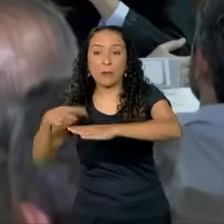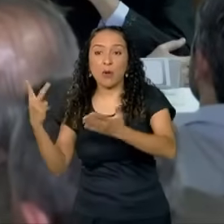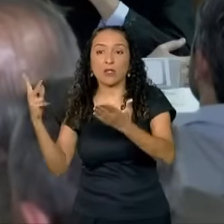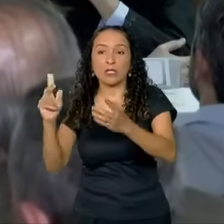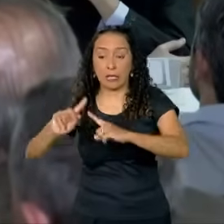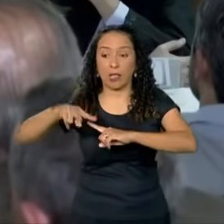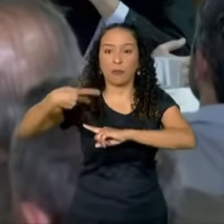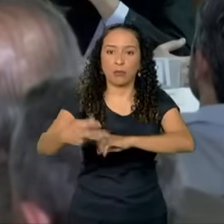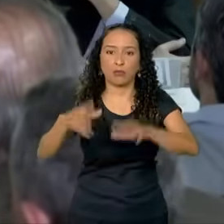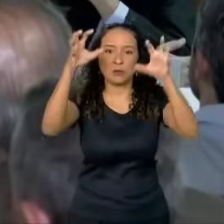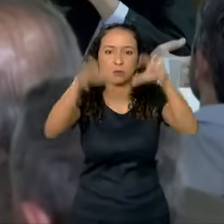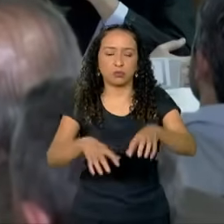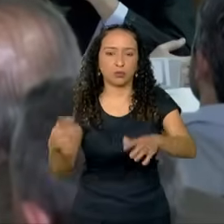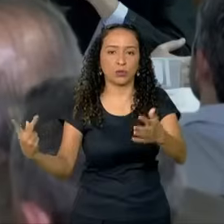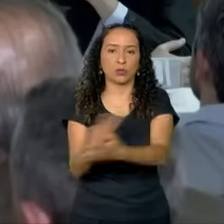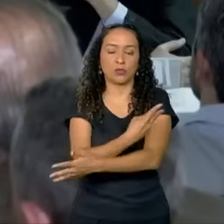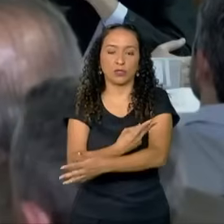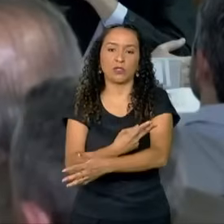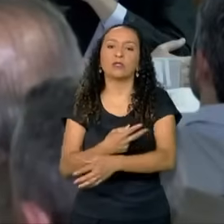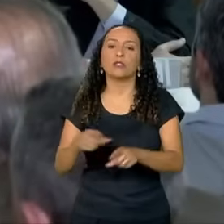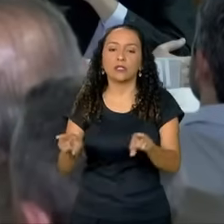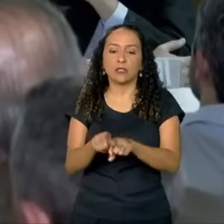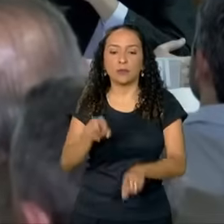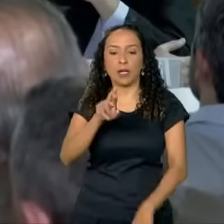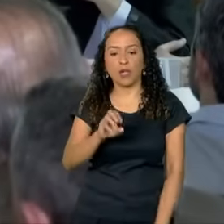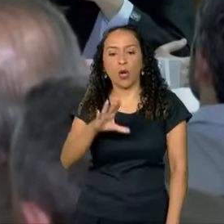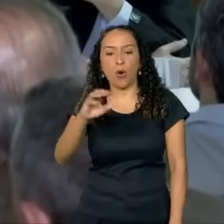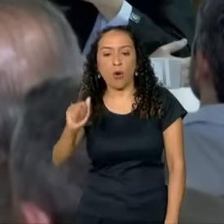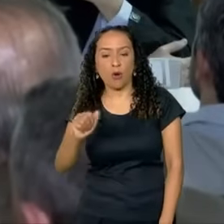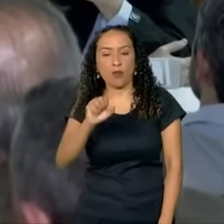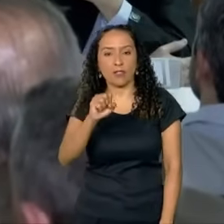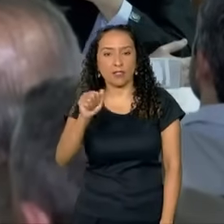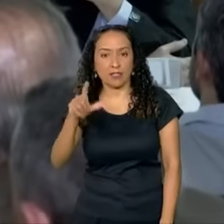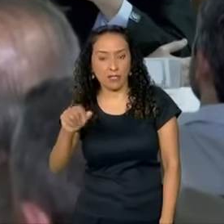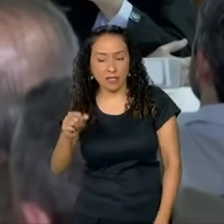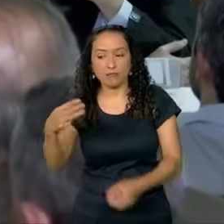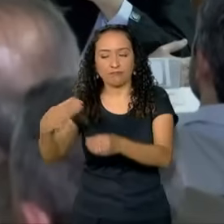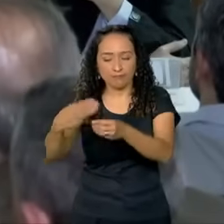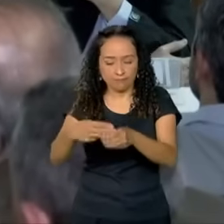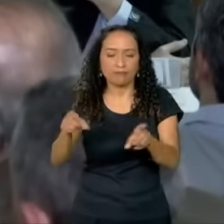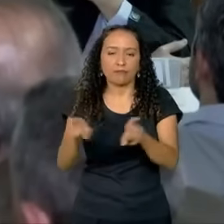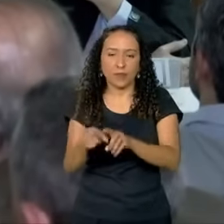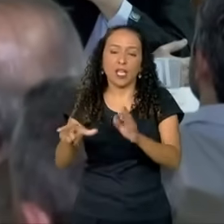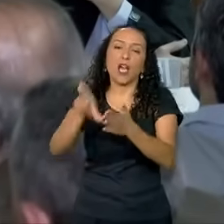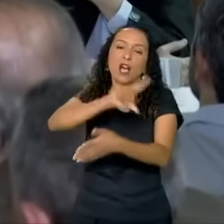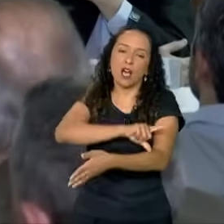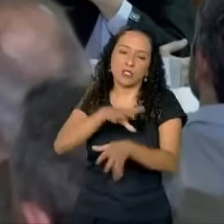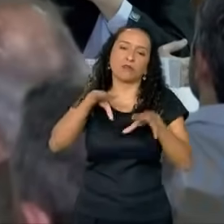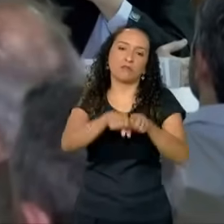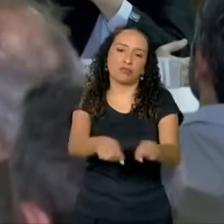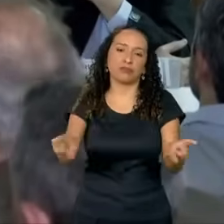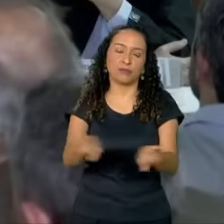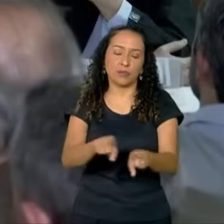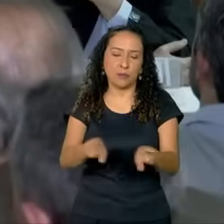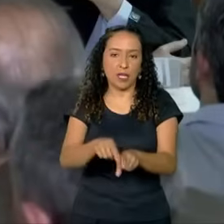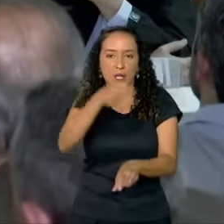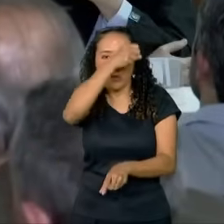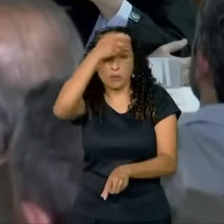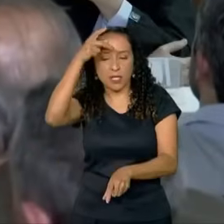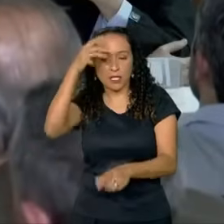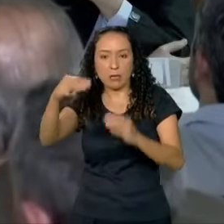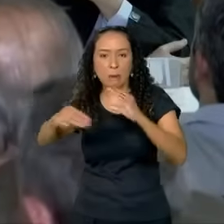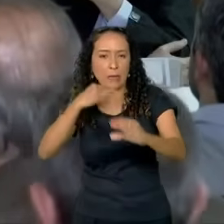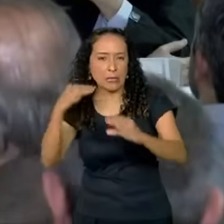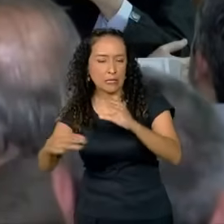aconteceu lá na ponte, Roca Salles, o município também já tinha sido muito atingido, agora o prefeito estava trocando